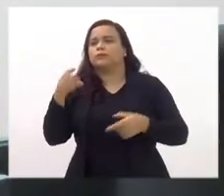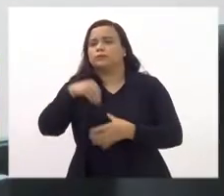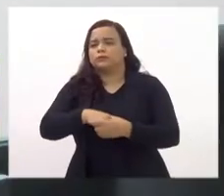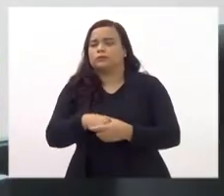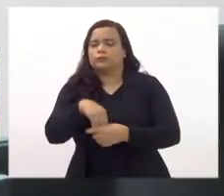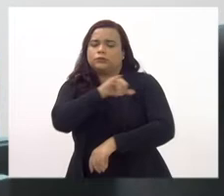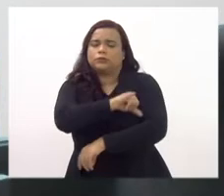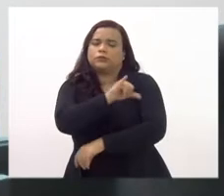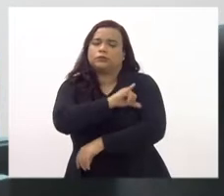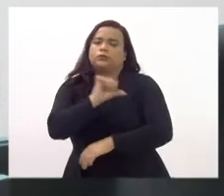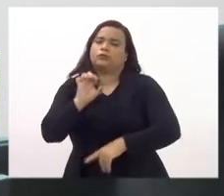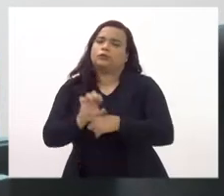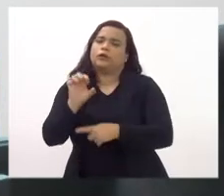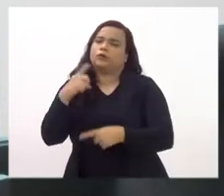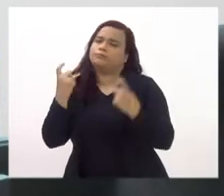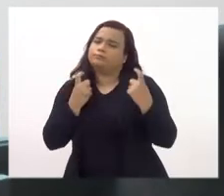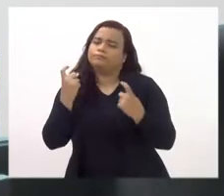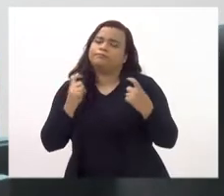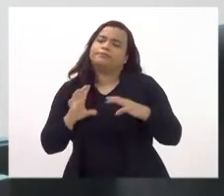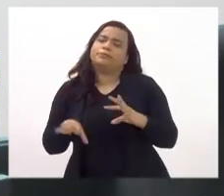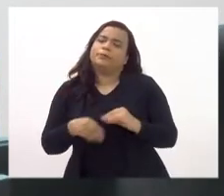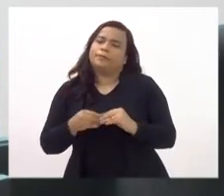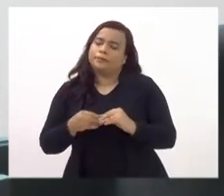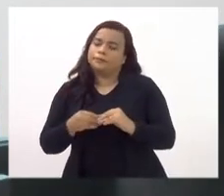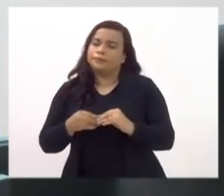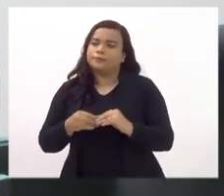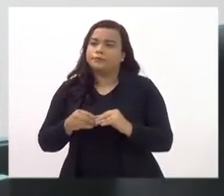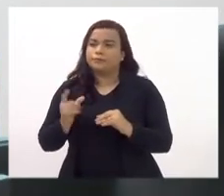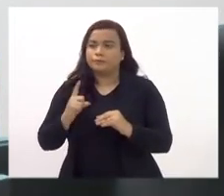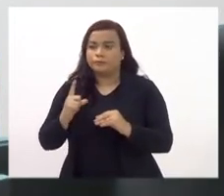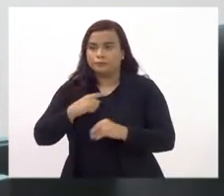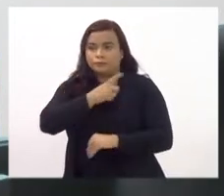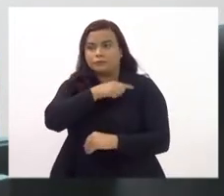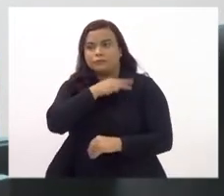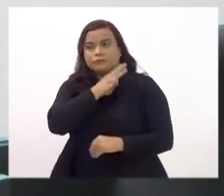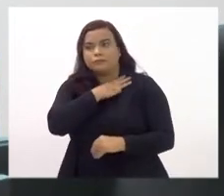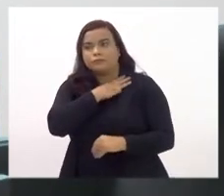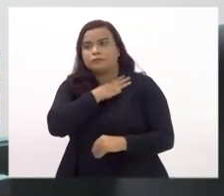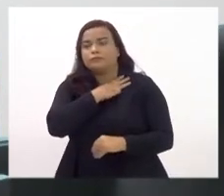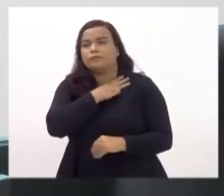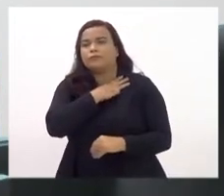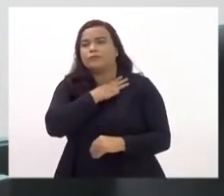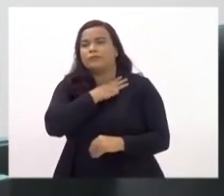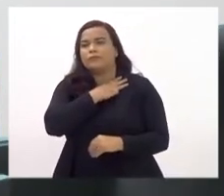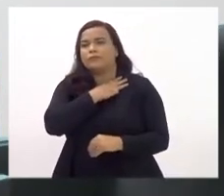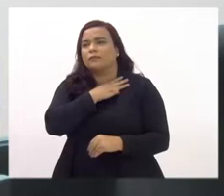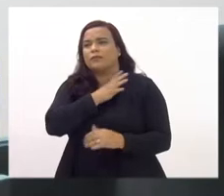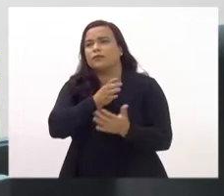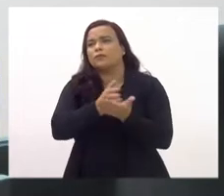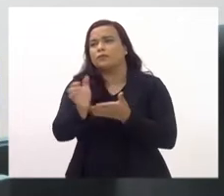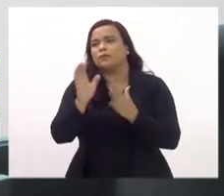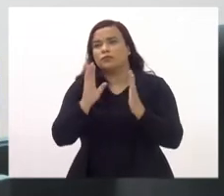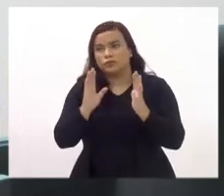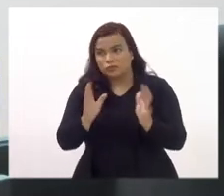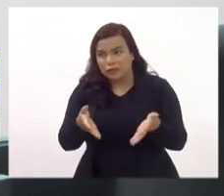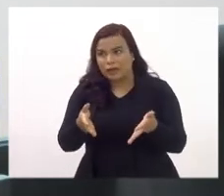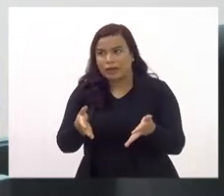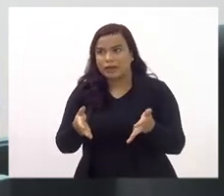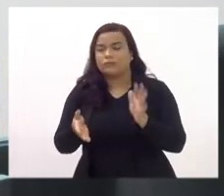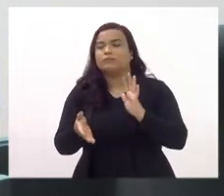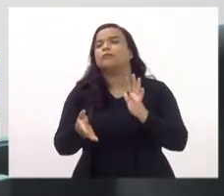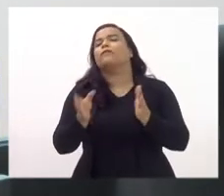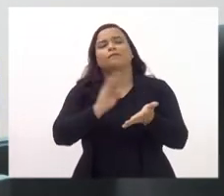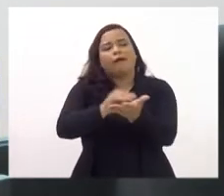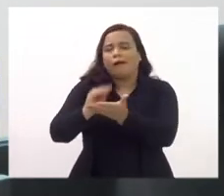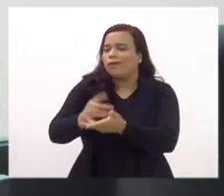Janeiro, tanto preocupados com a implementação do ensino médio, que já se iniciou precarizando o ensino ofertado na nossa